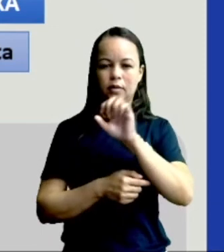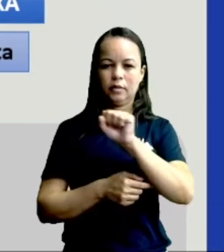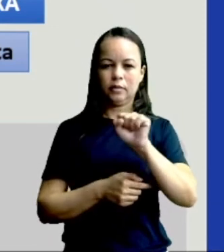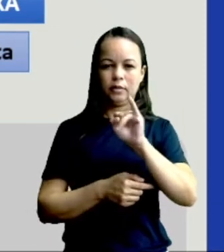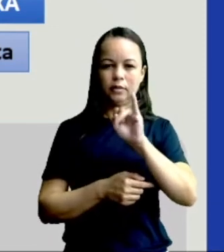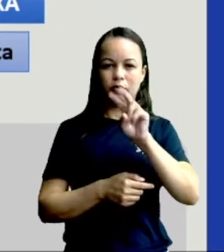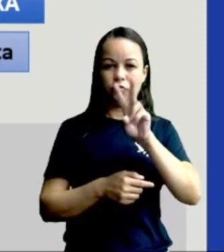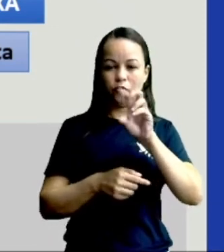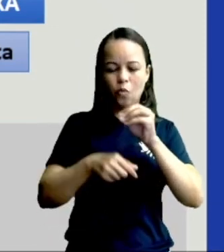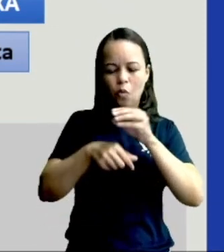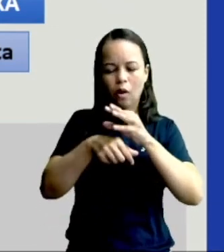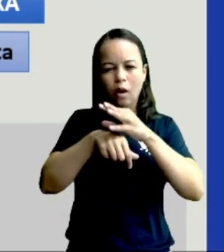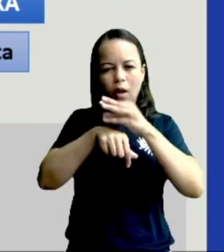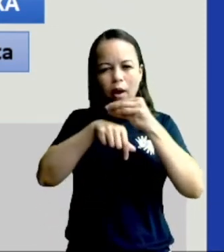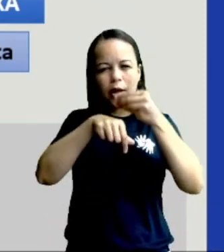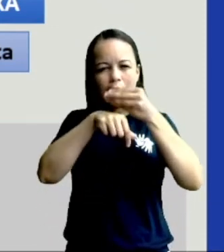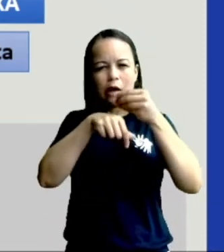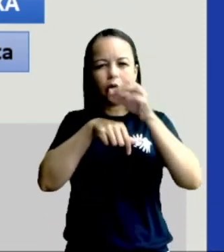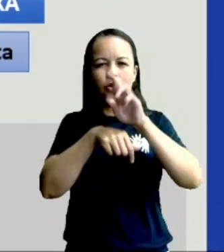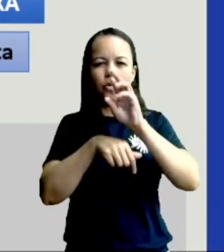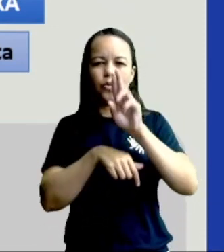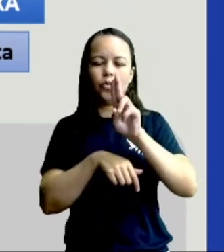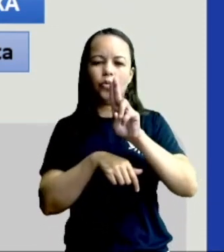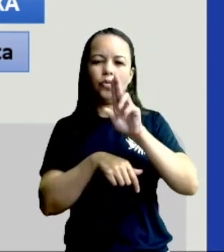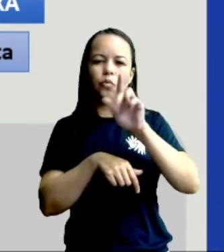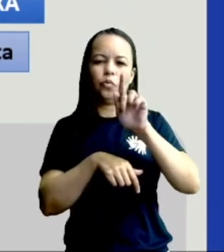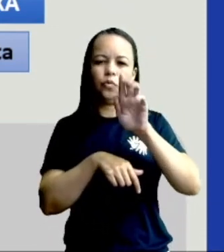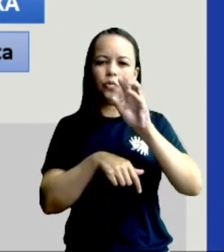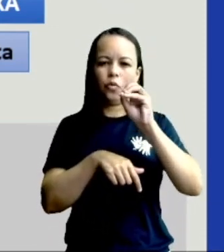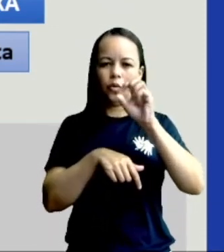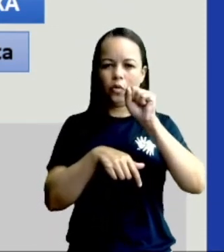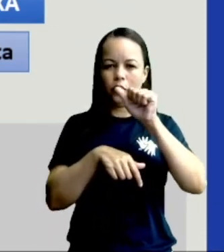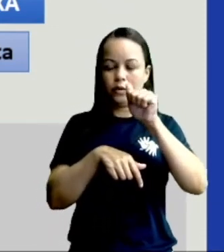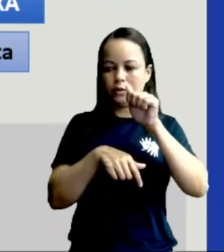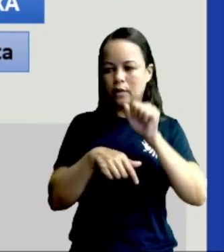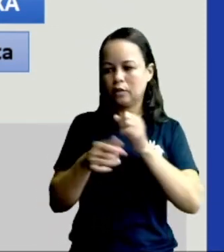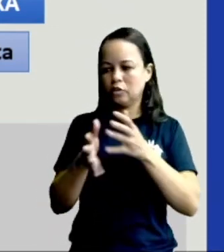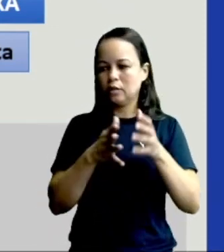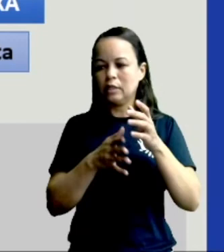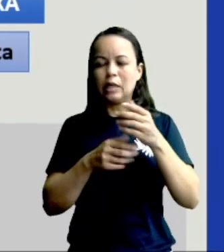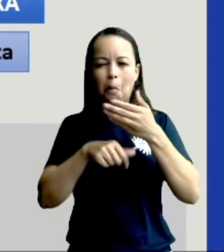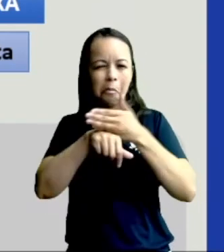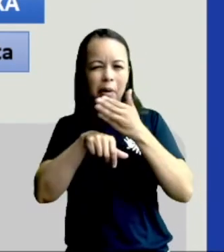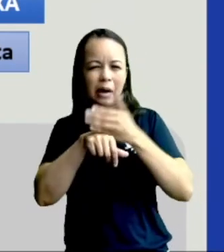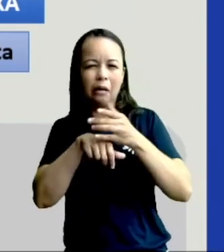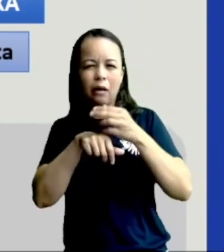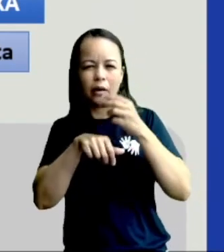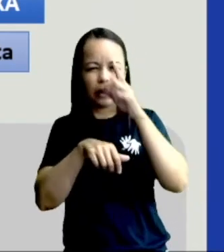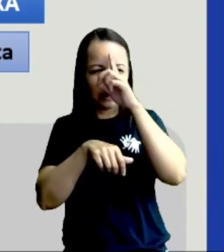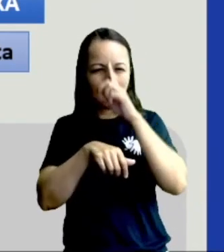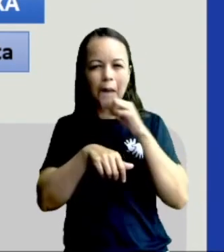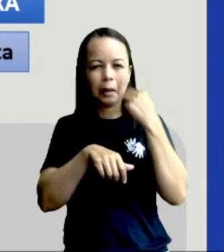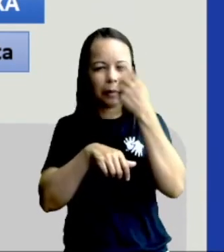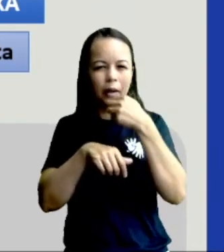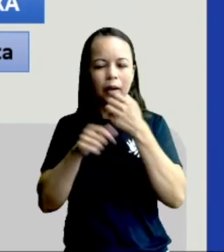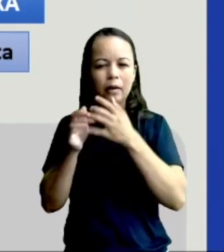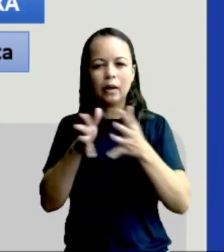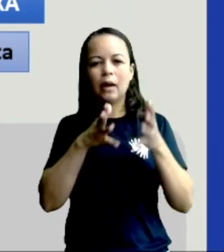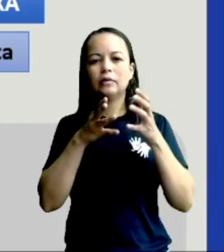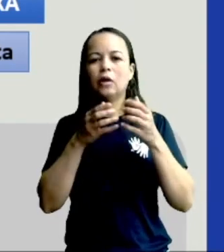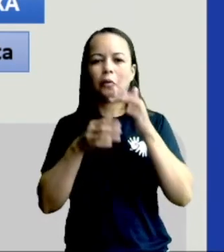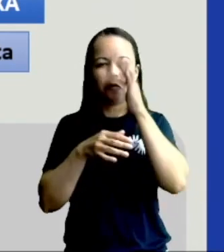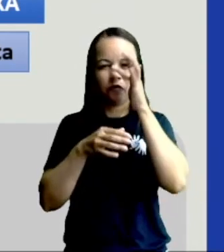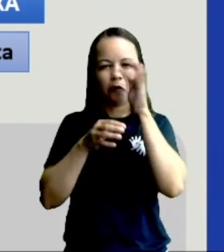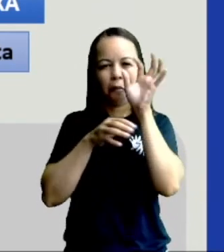ervilhas rugosas, verdes, brancas, de vagens comprimidas ou amareladas, com flores na ponta